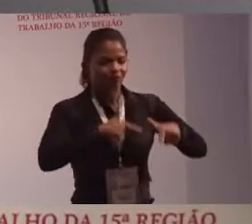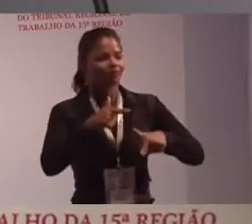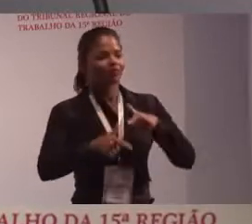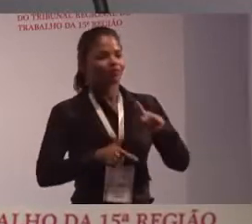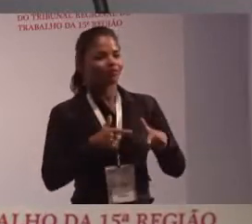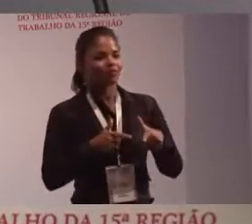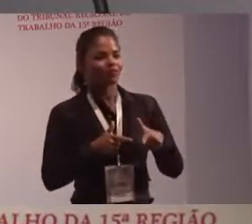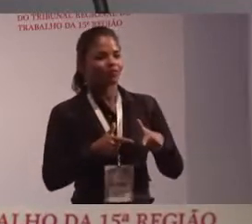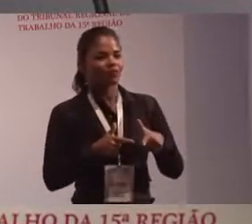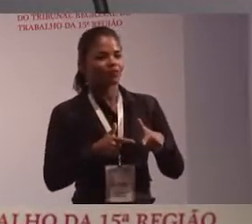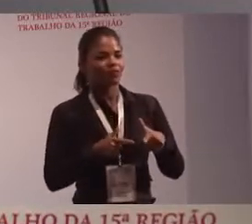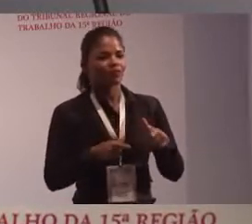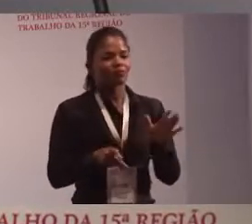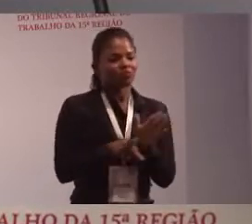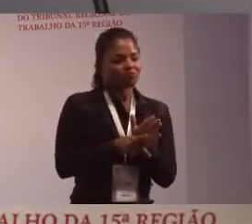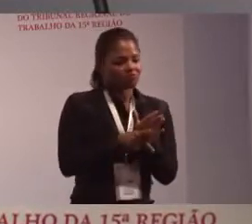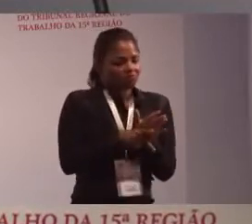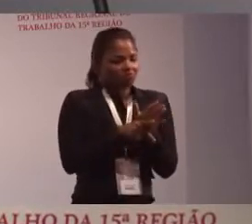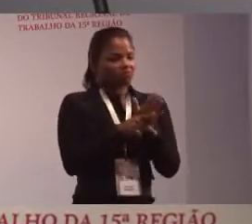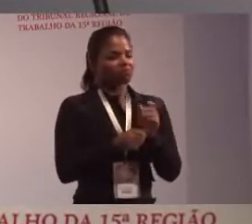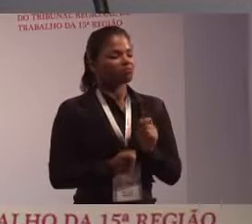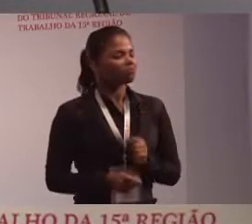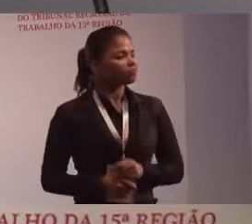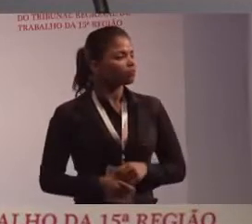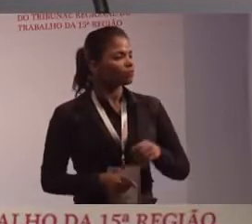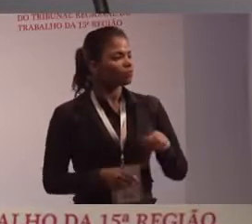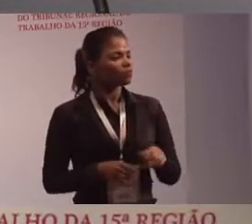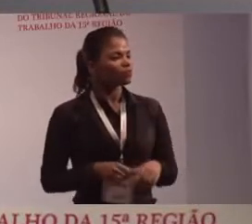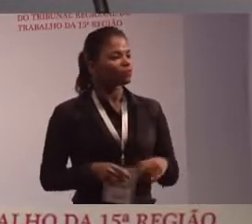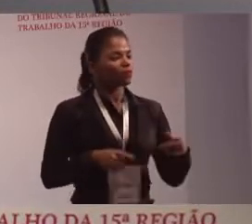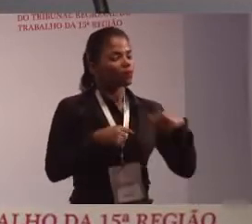modelo padronizado. E aí, exatamente puxando